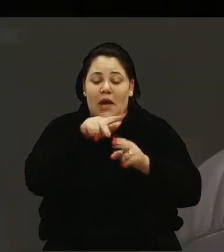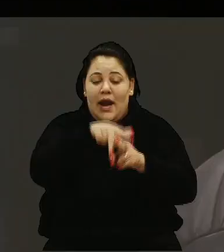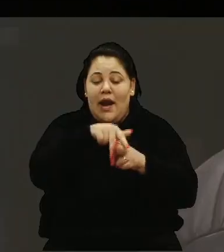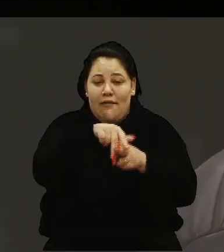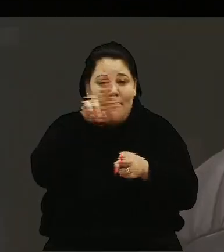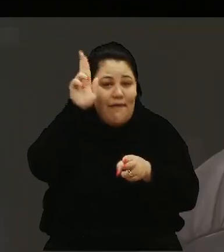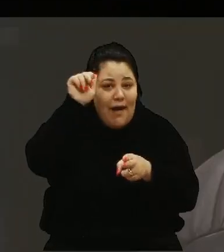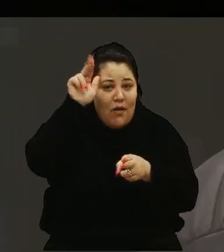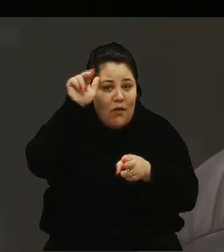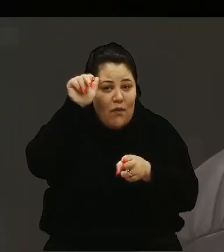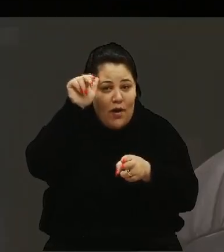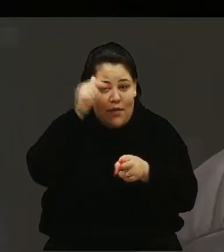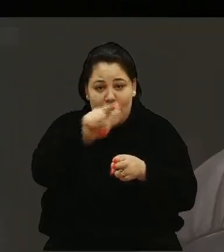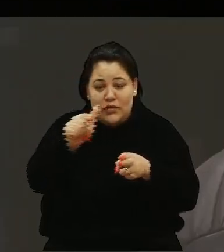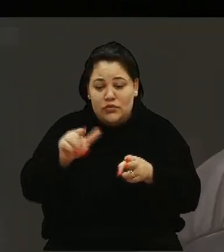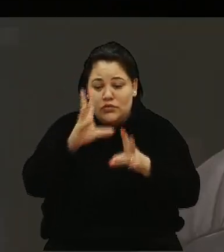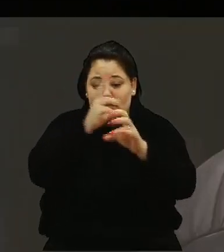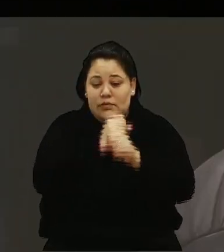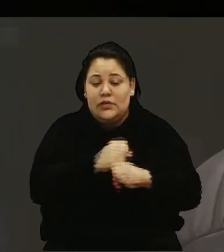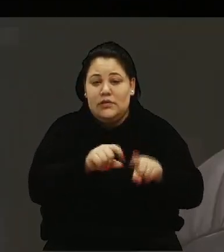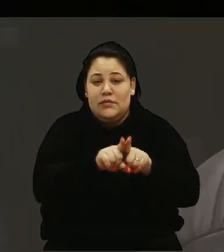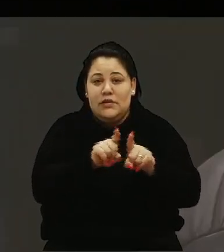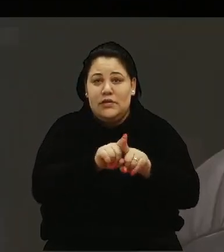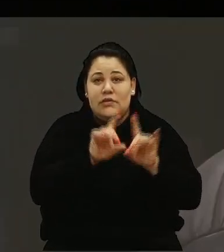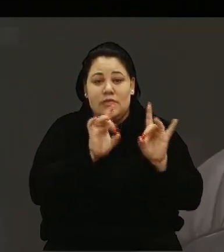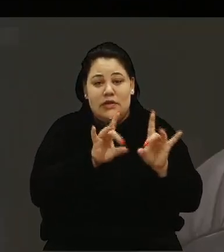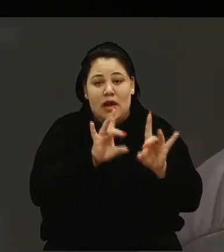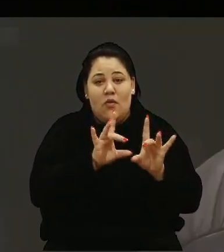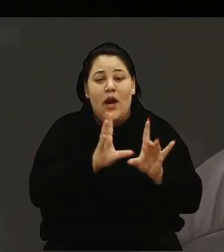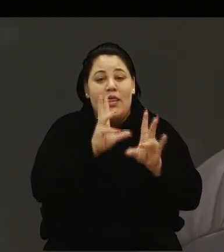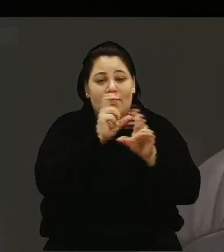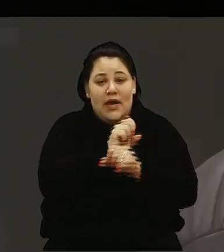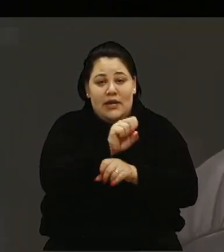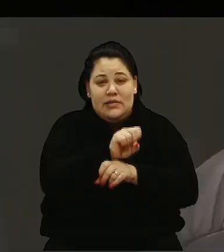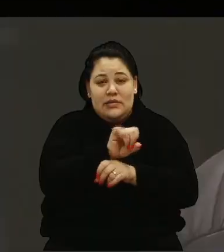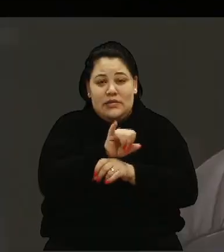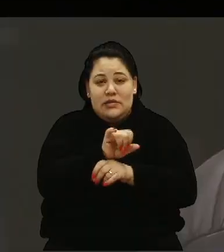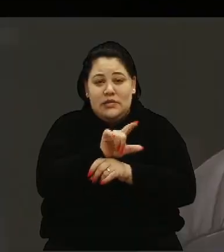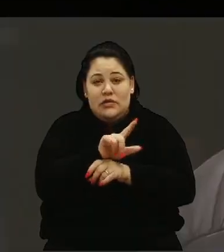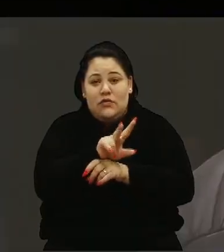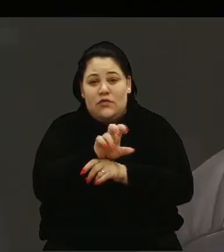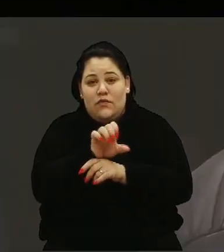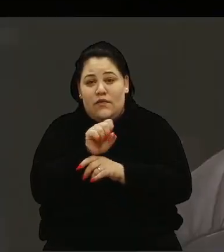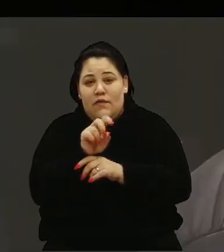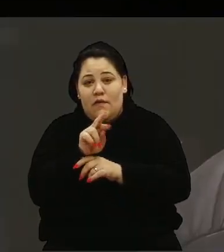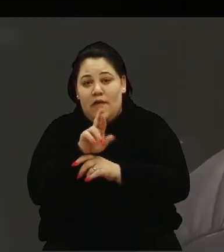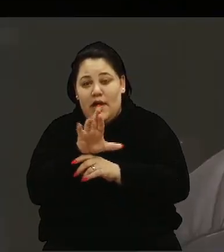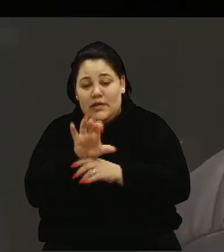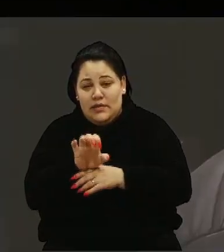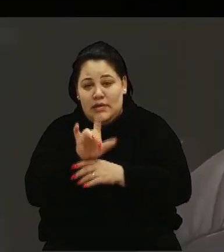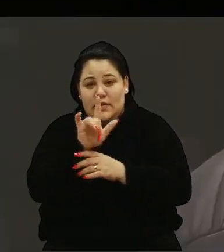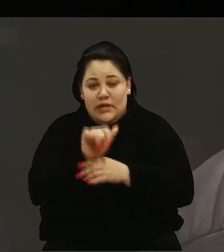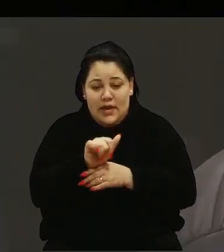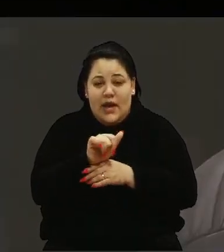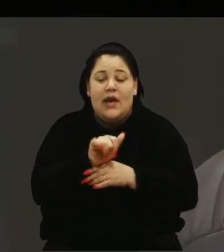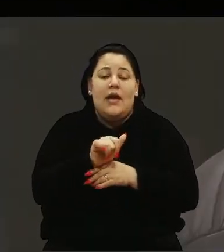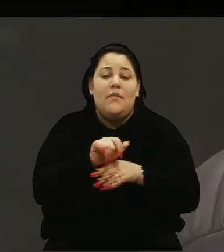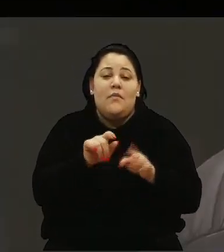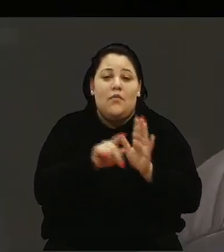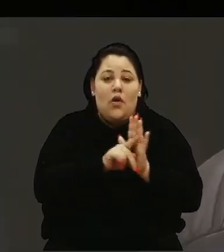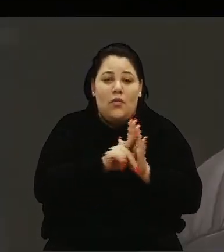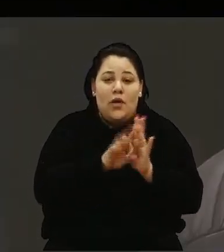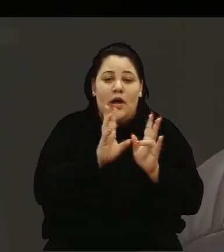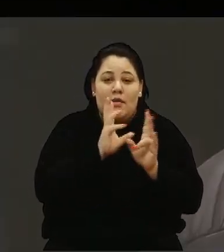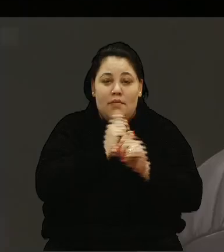outro tipo de animal, em especial animais silvestres que podem ser vítimas de tráfico de animais. E quem